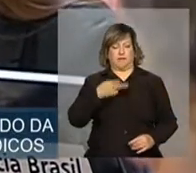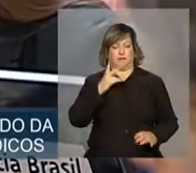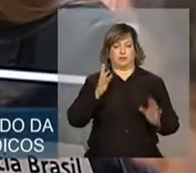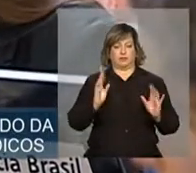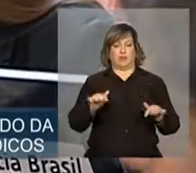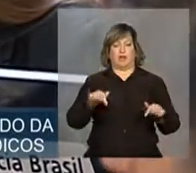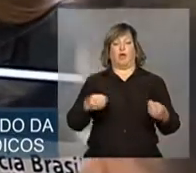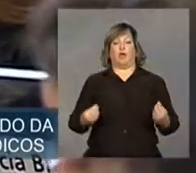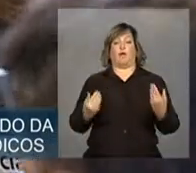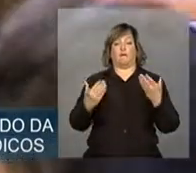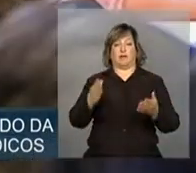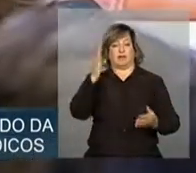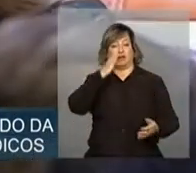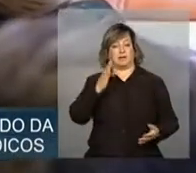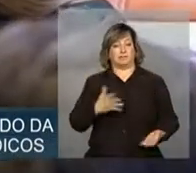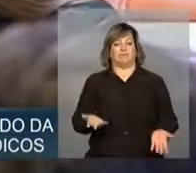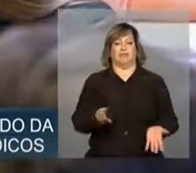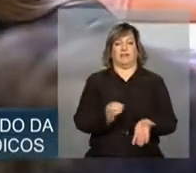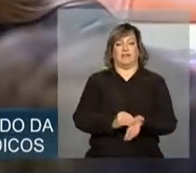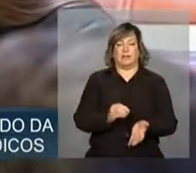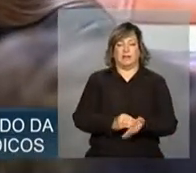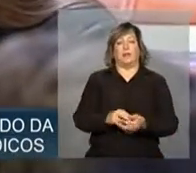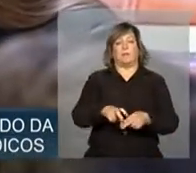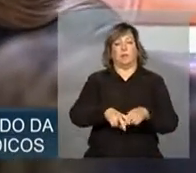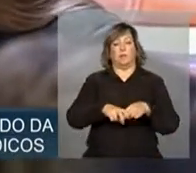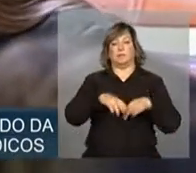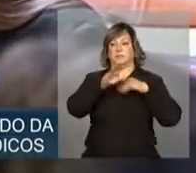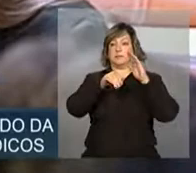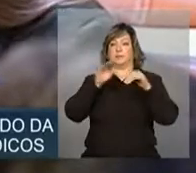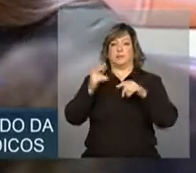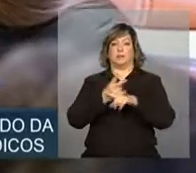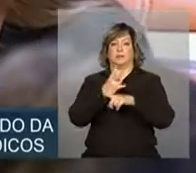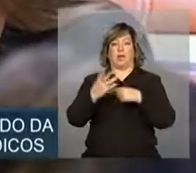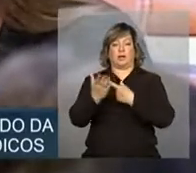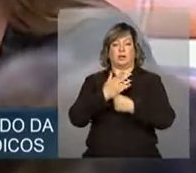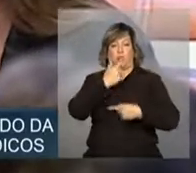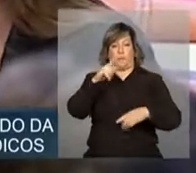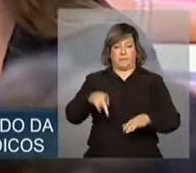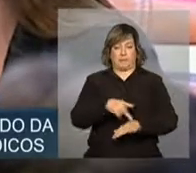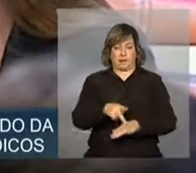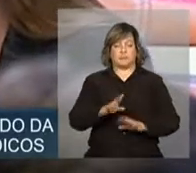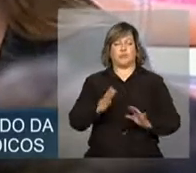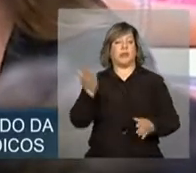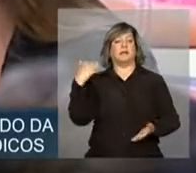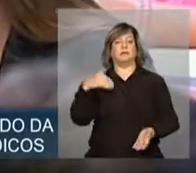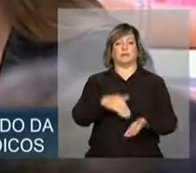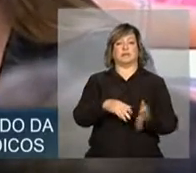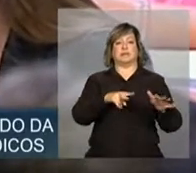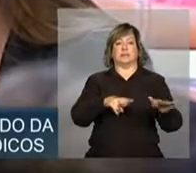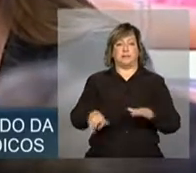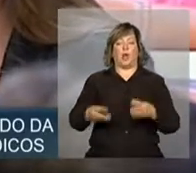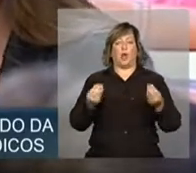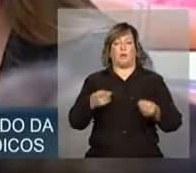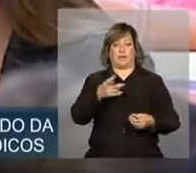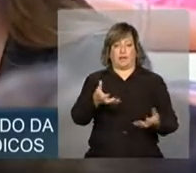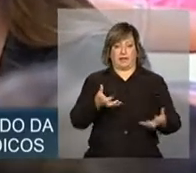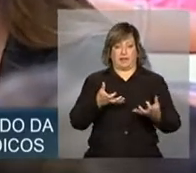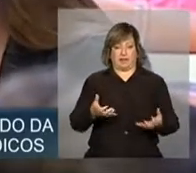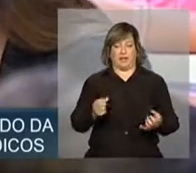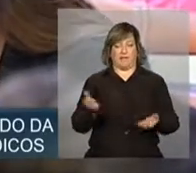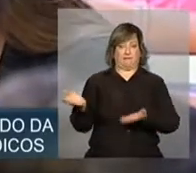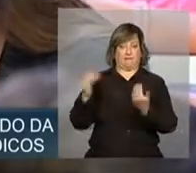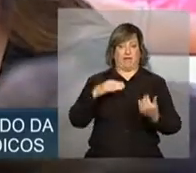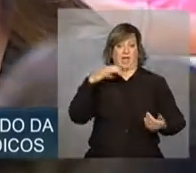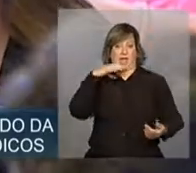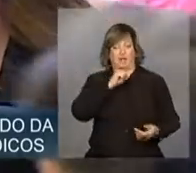sofreu internacional não era suficiente que por isso buscarei acordo com dos países nas últimas semanas Como você quer que eles vão rapidamente eu deve estar